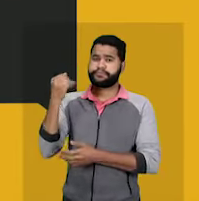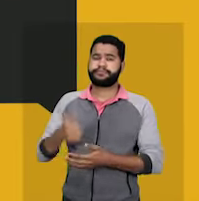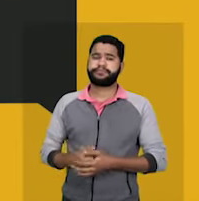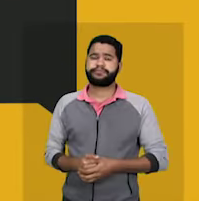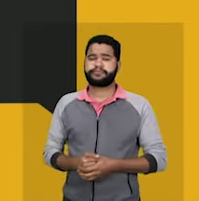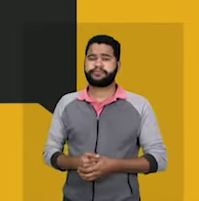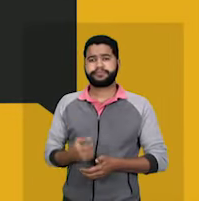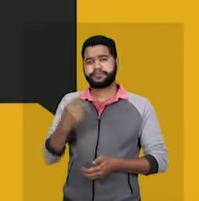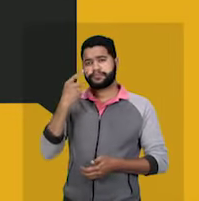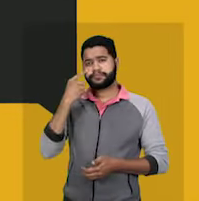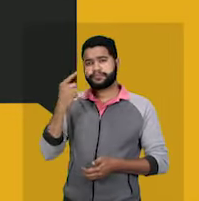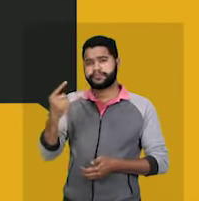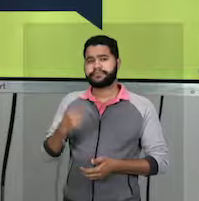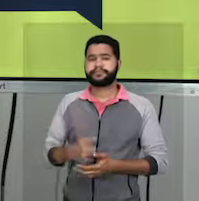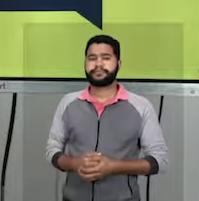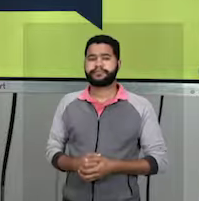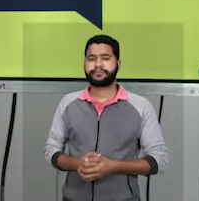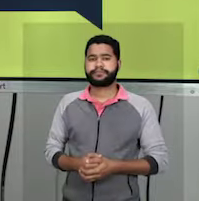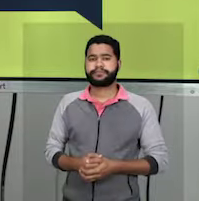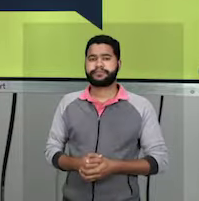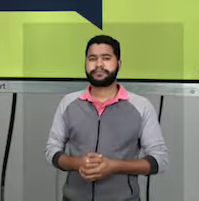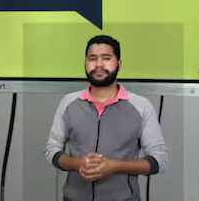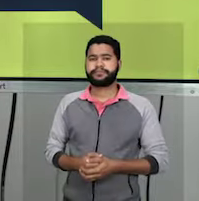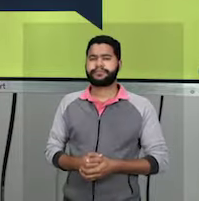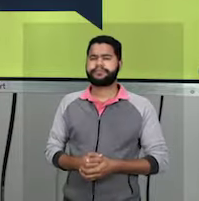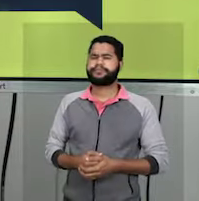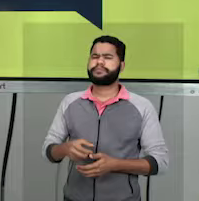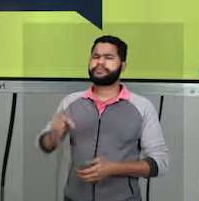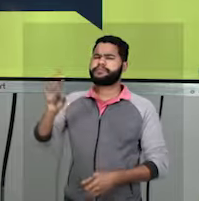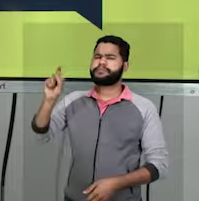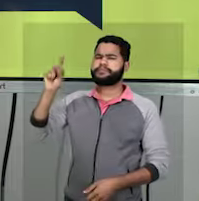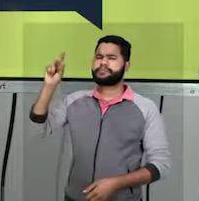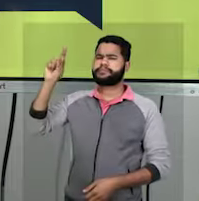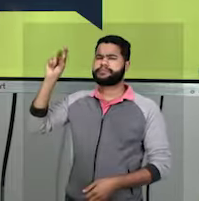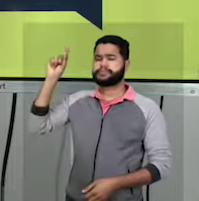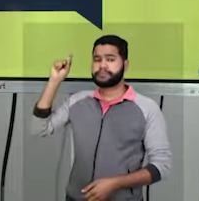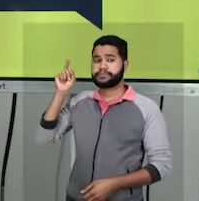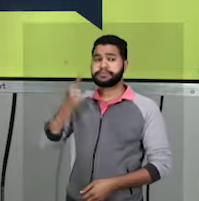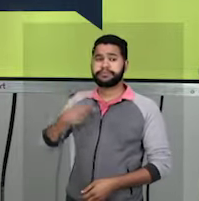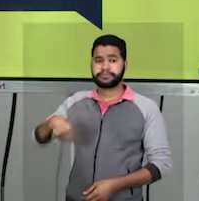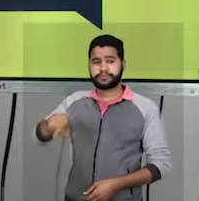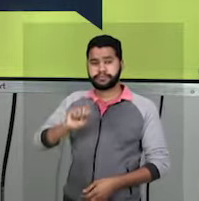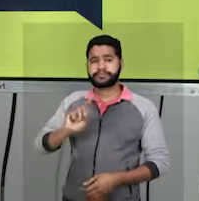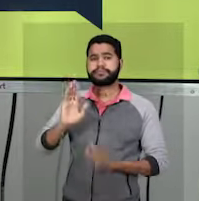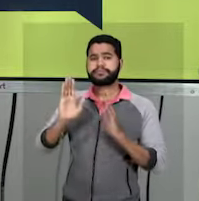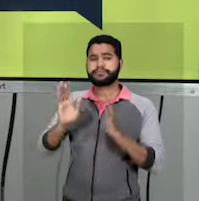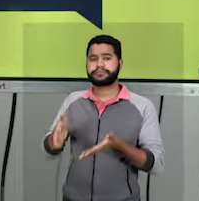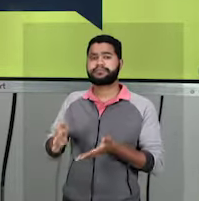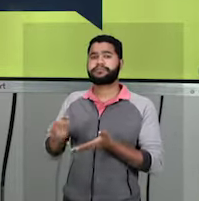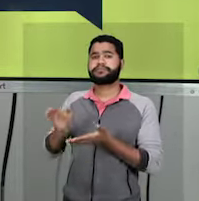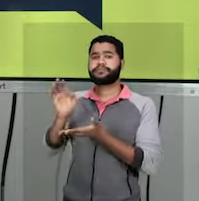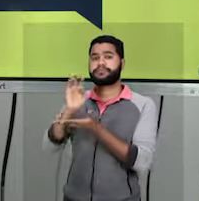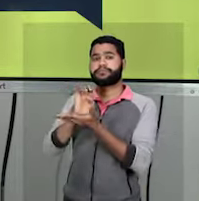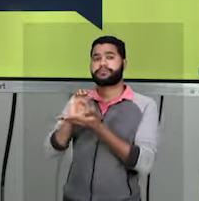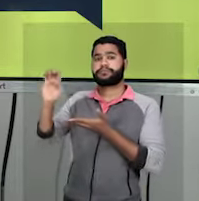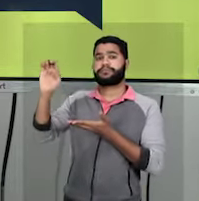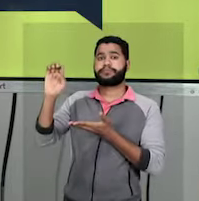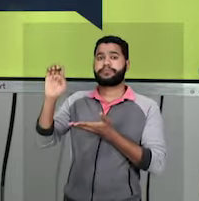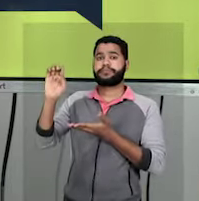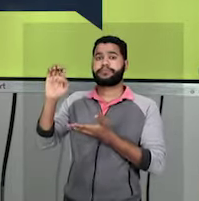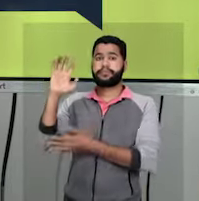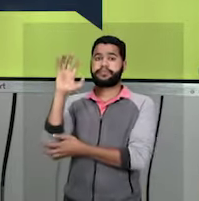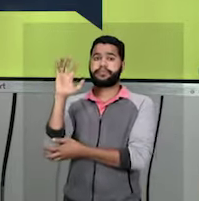Então veja só há séculos atrás Nós já exportava vamos para o Brasil